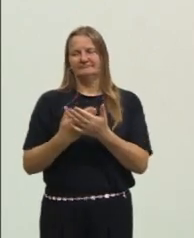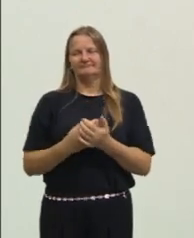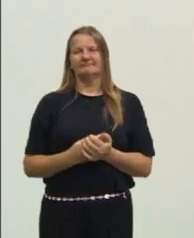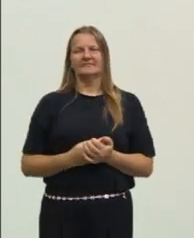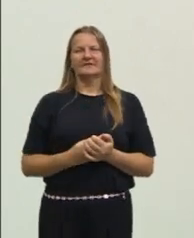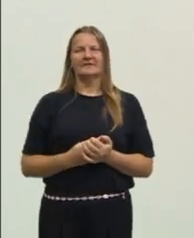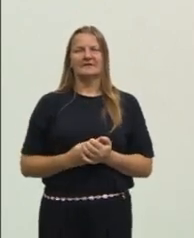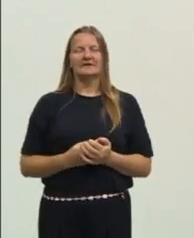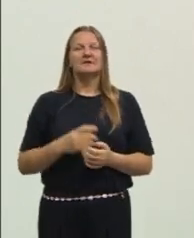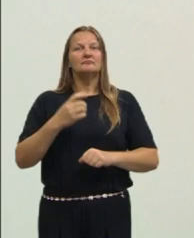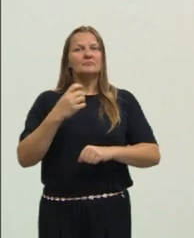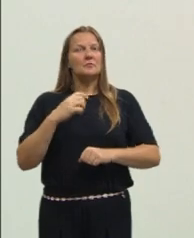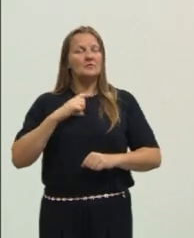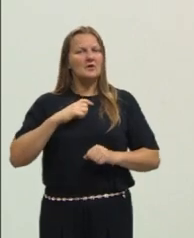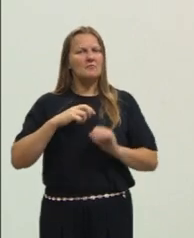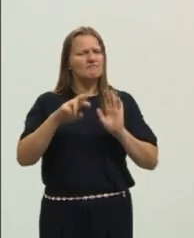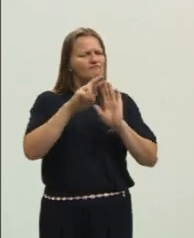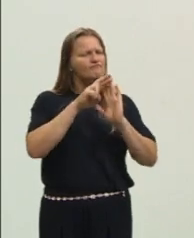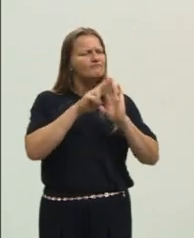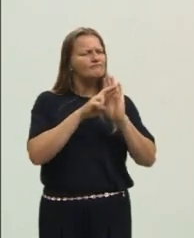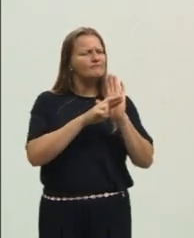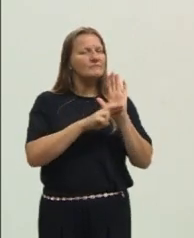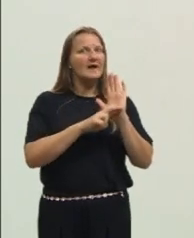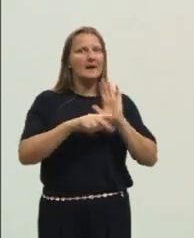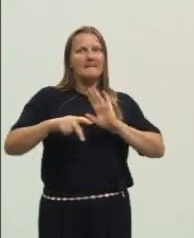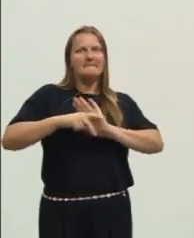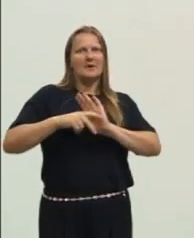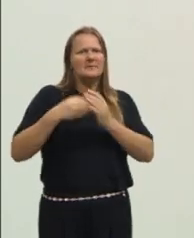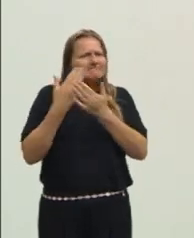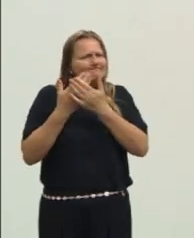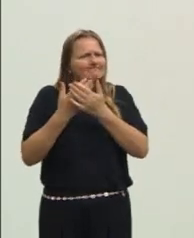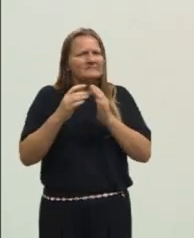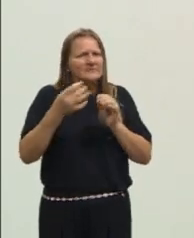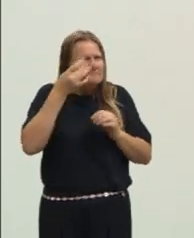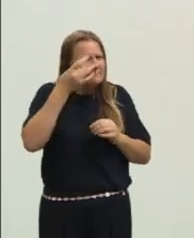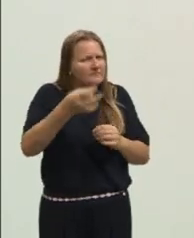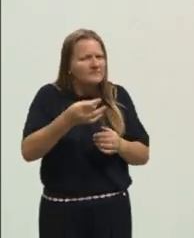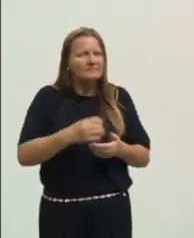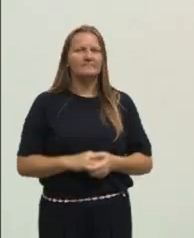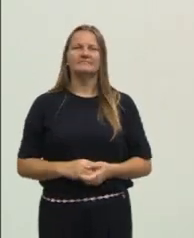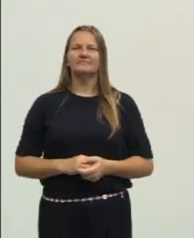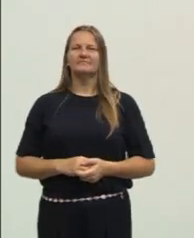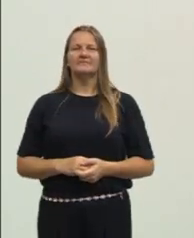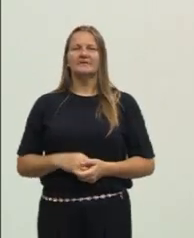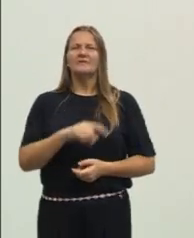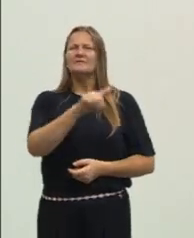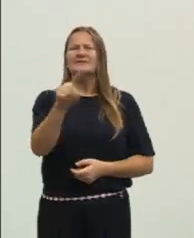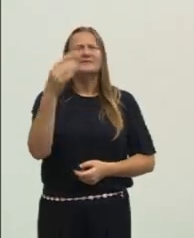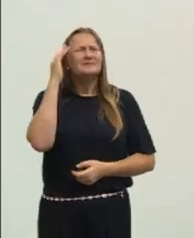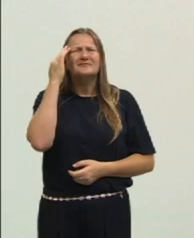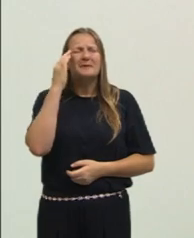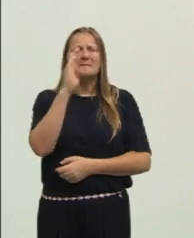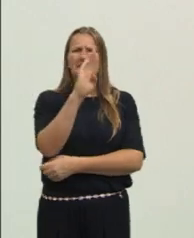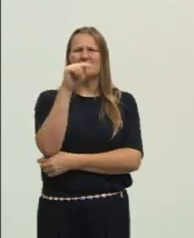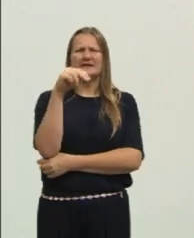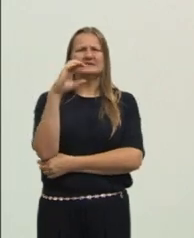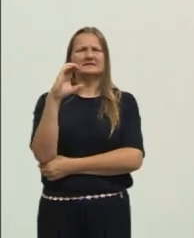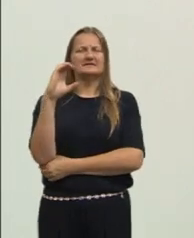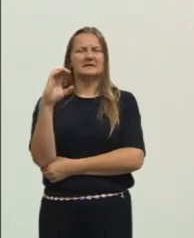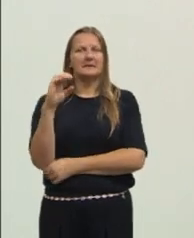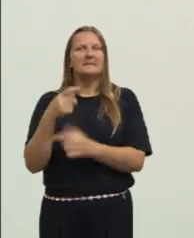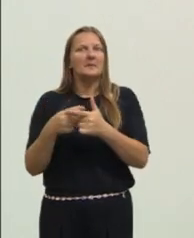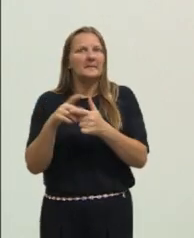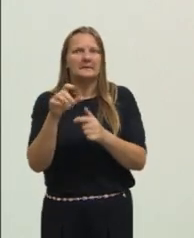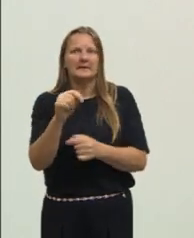ter disciplina e estudar e buscar o Lucas comentava Ah você não sabe o que é bncc não tem problema mas